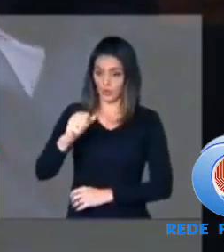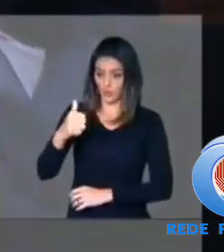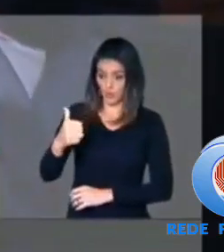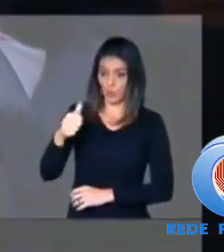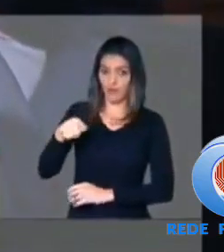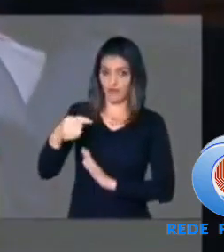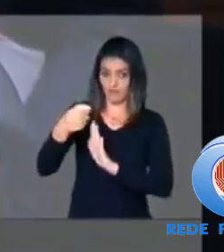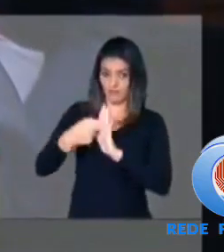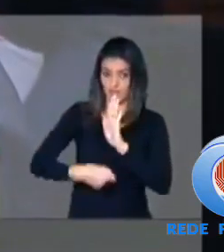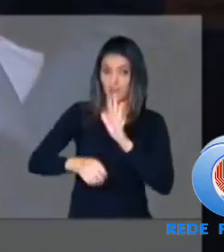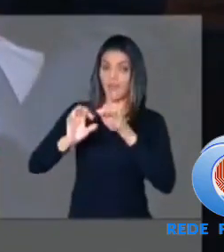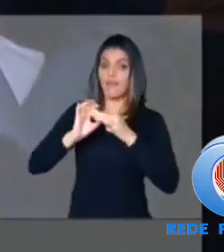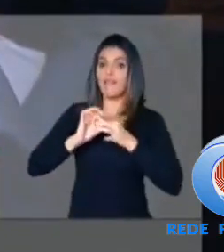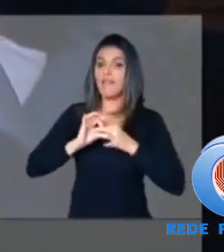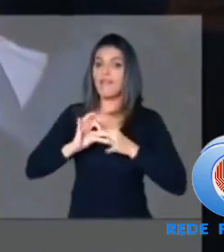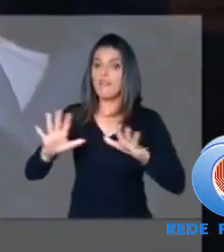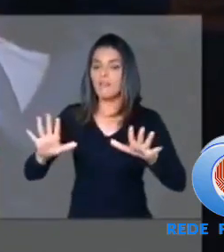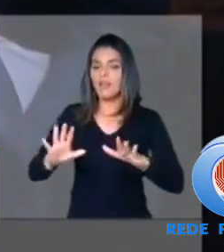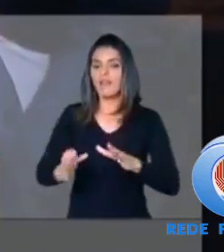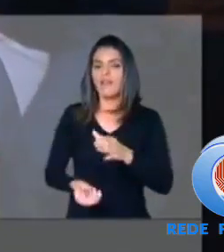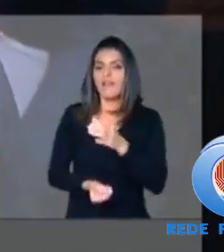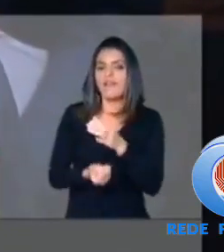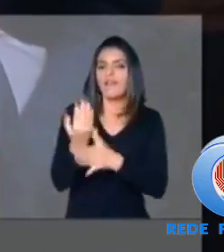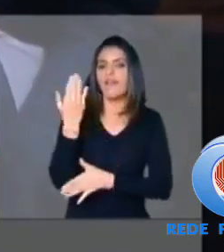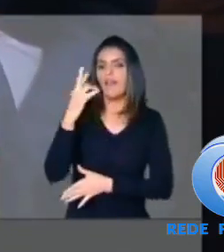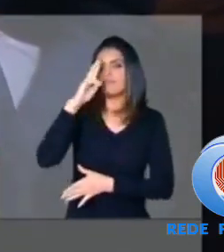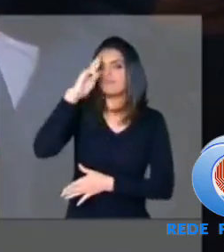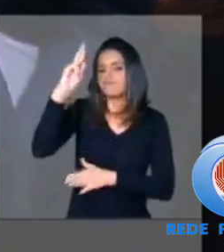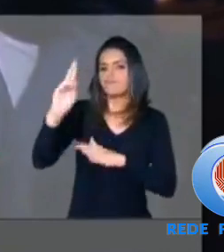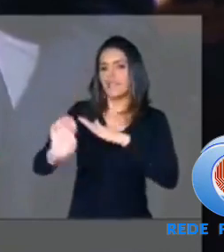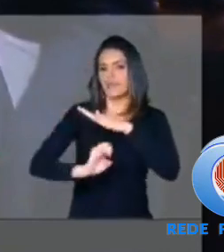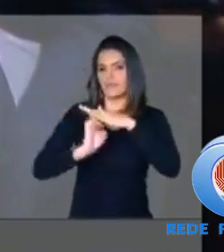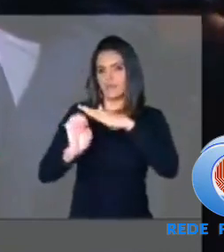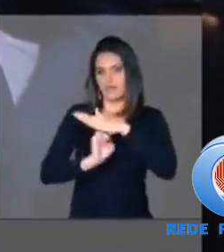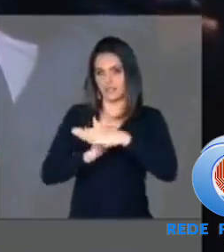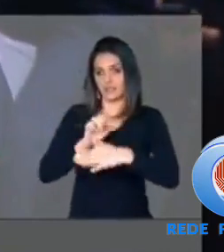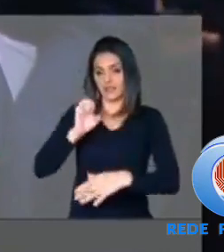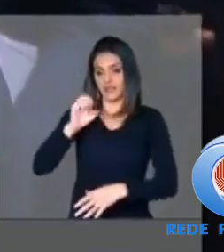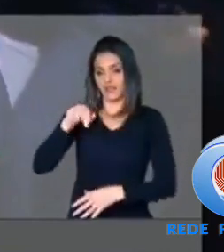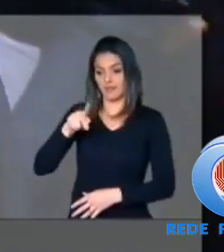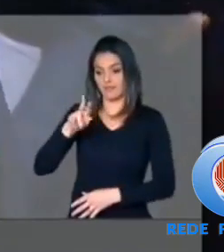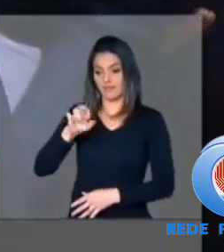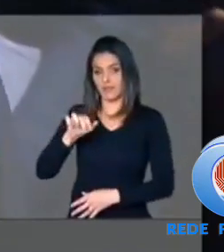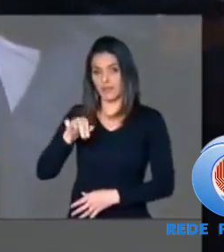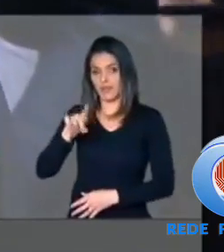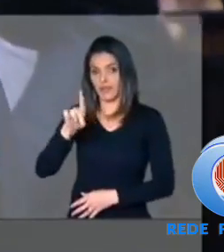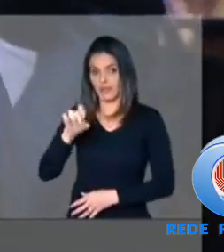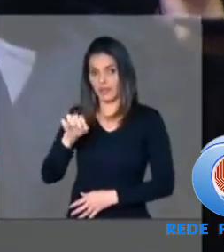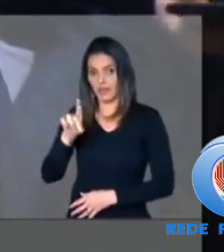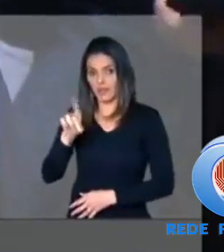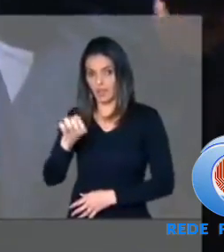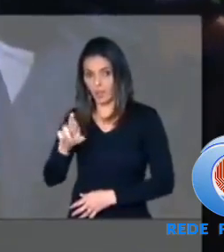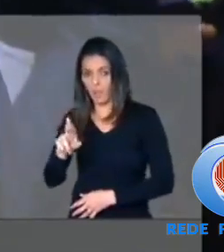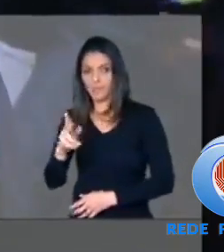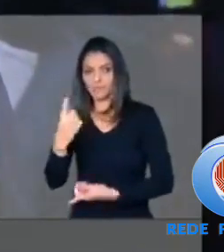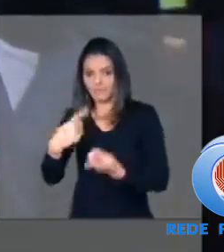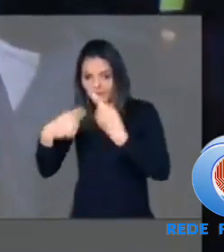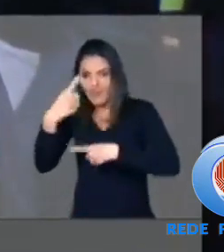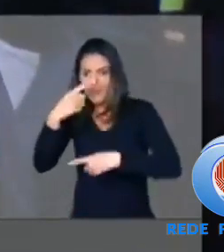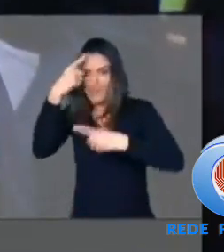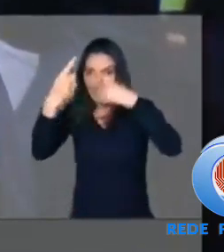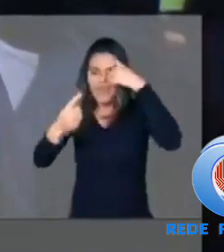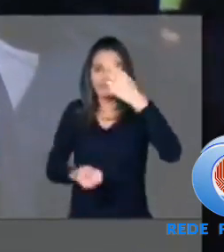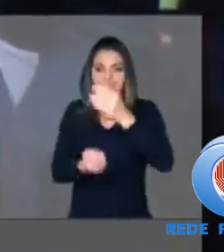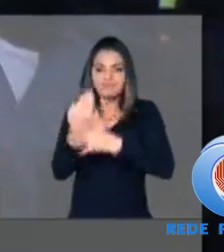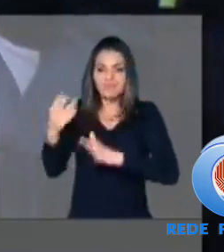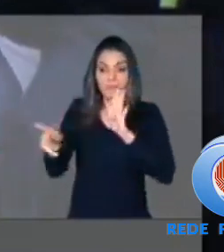da liberdade de empreender no Brasil, é a facilitação para que esse povo empreendedor possa montar o seu